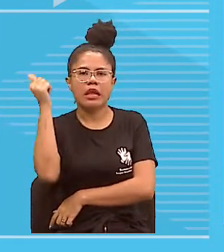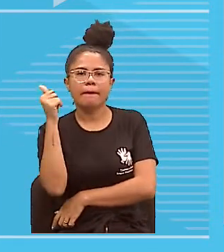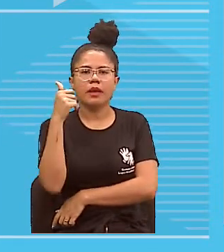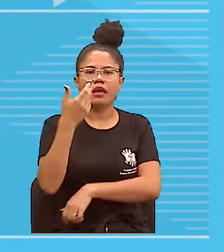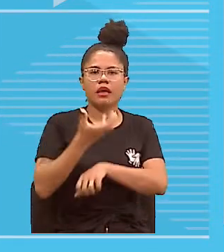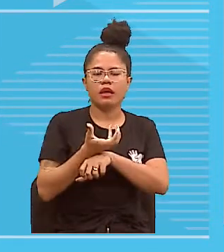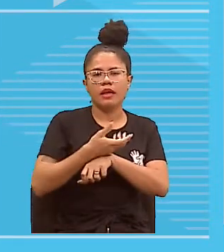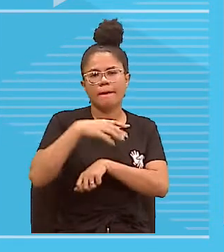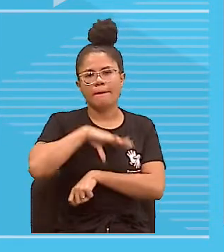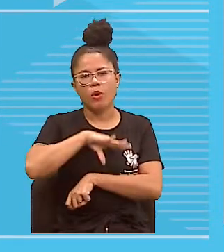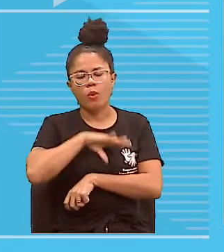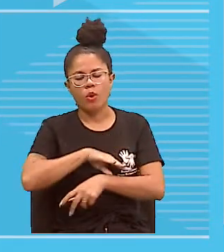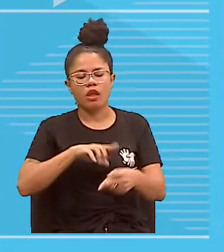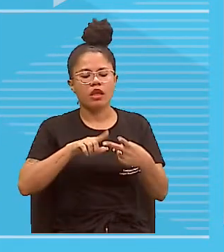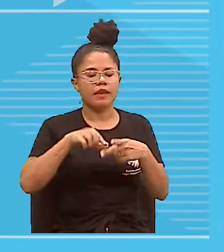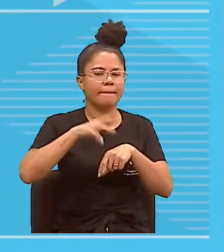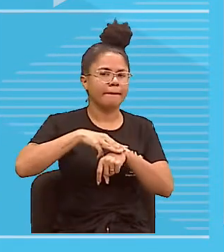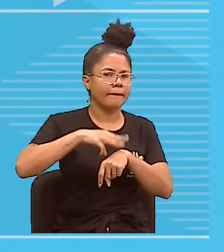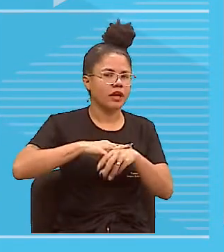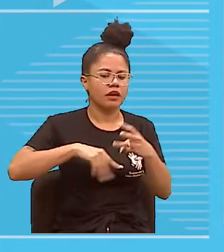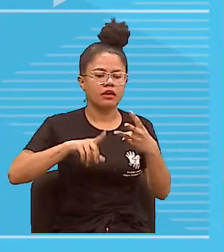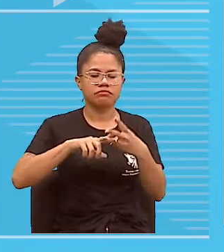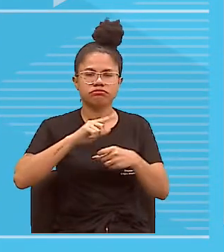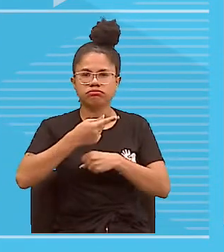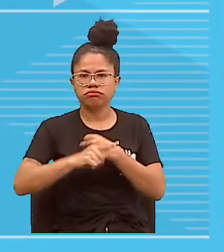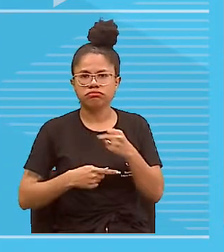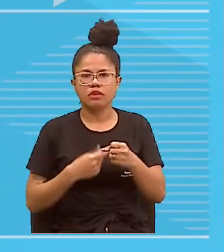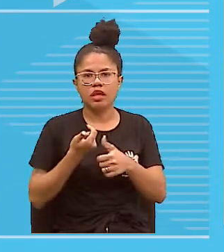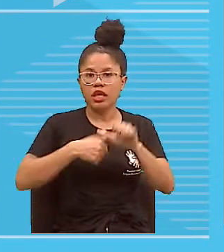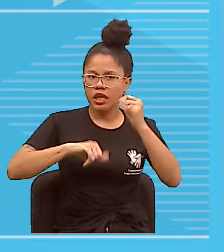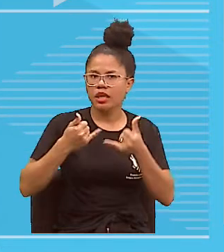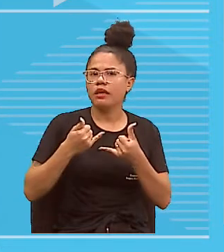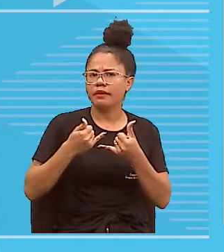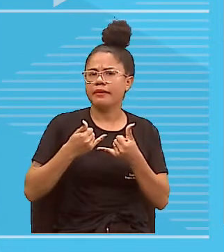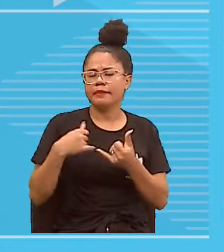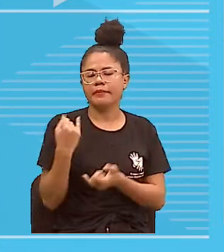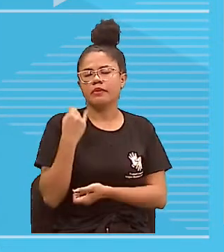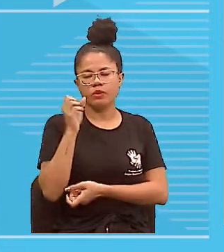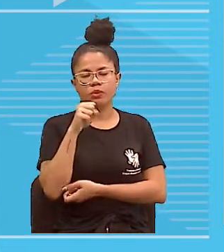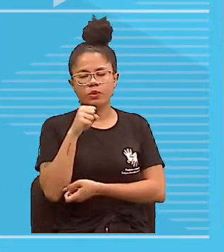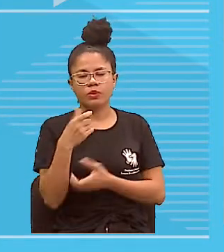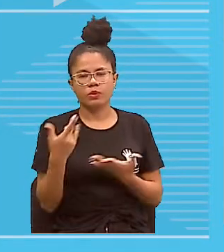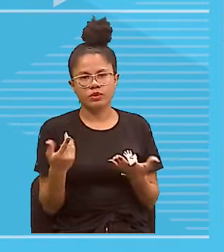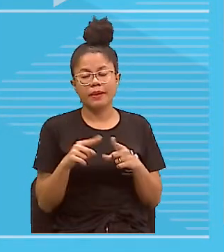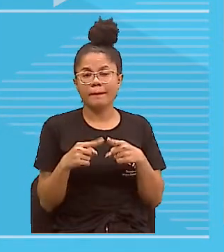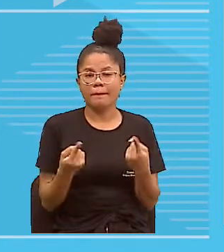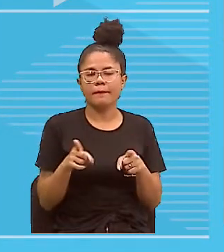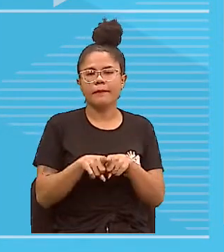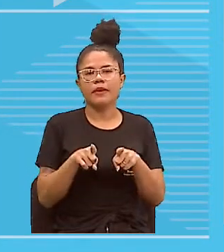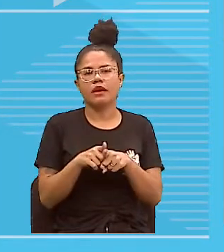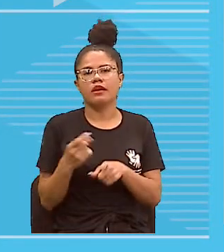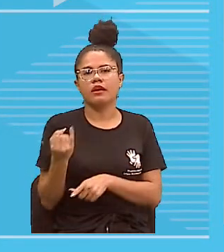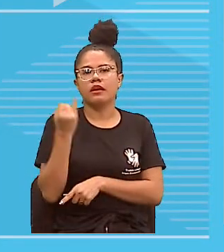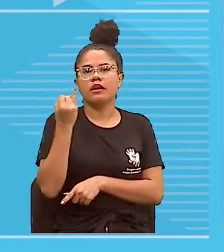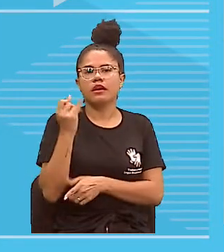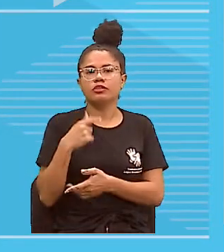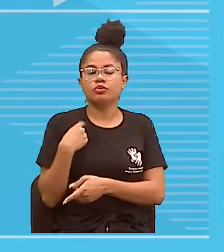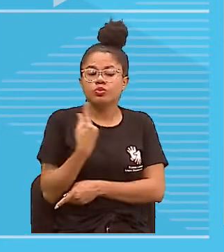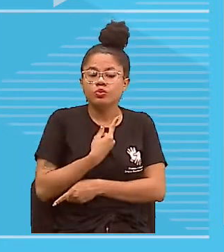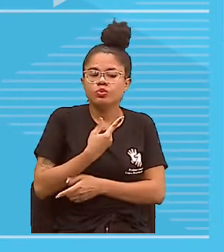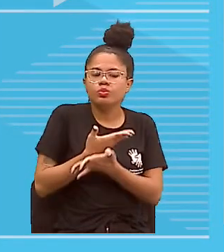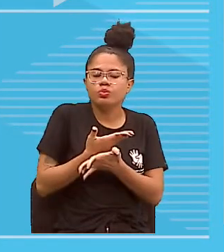matemática, geografia, química. É super importante. Isso a gente vai levar para a vida toda. Mas é importante também a gente